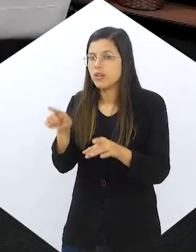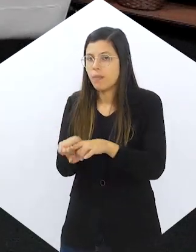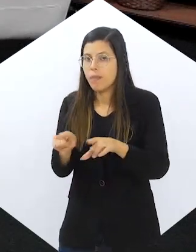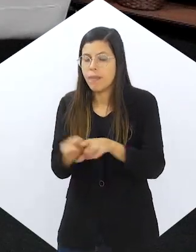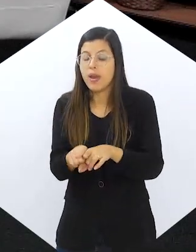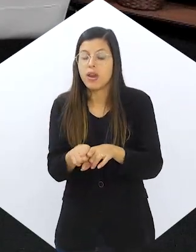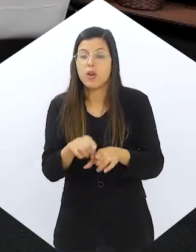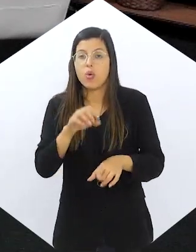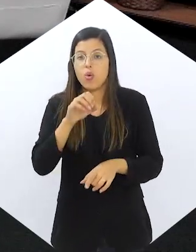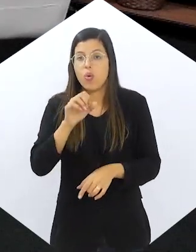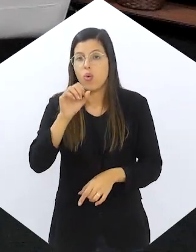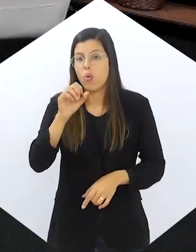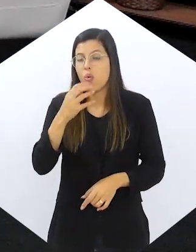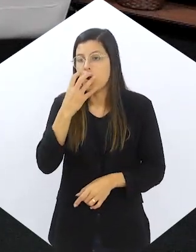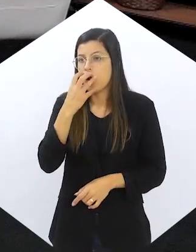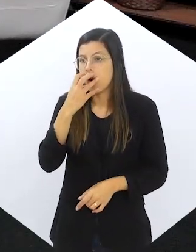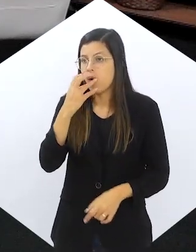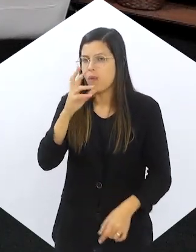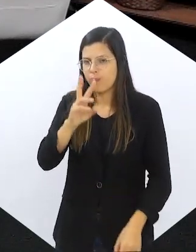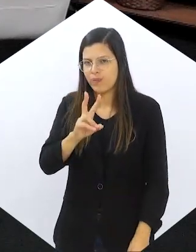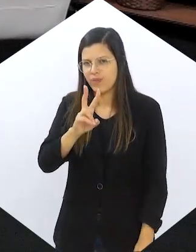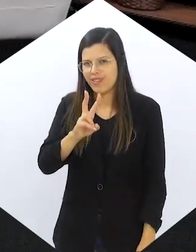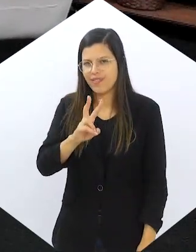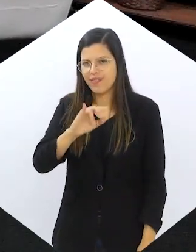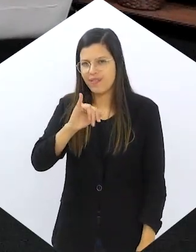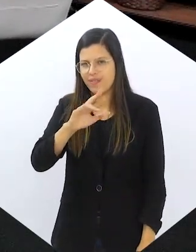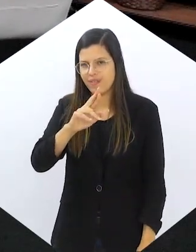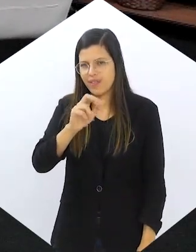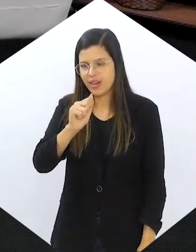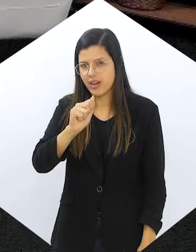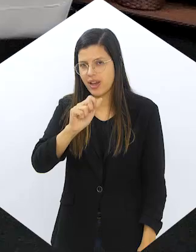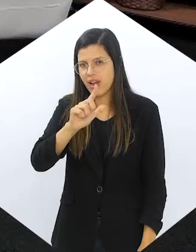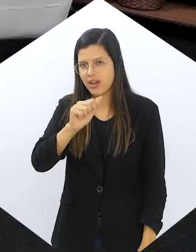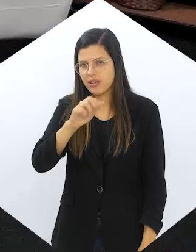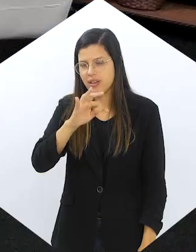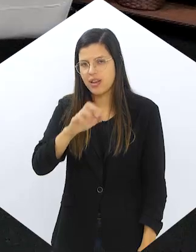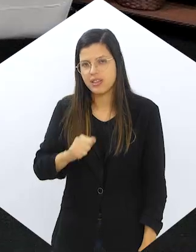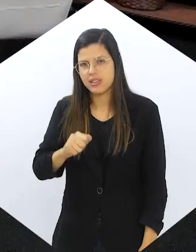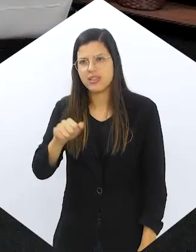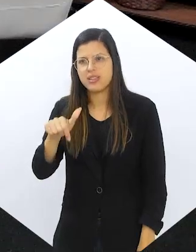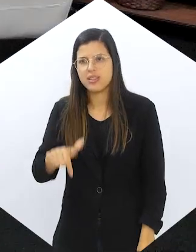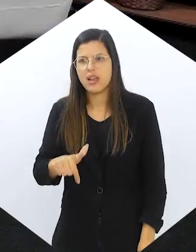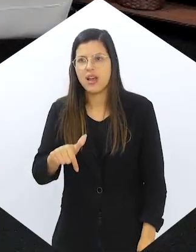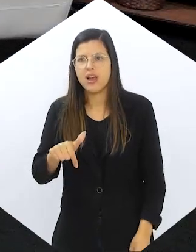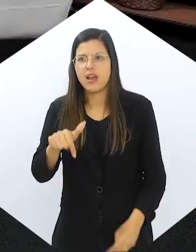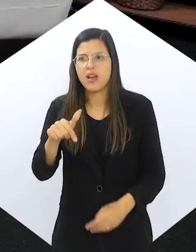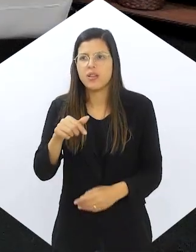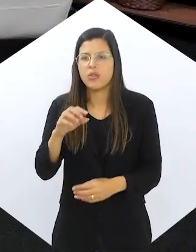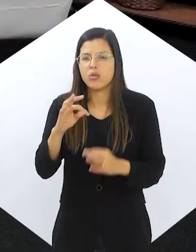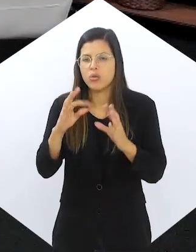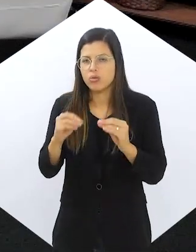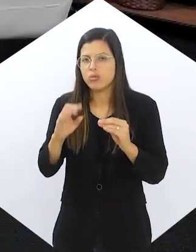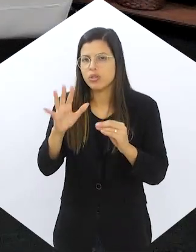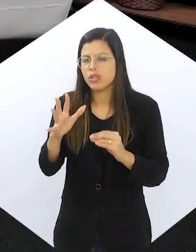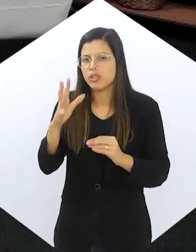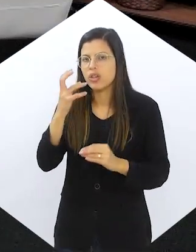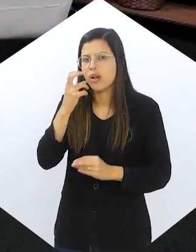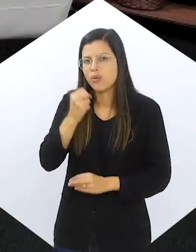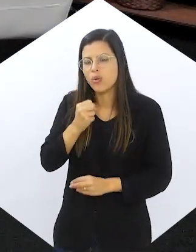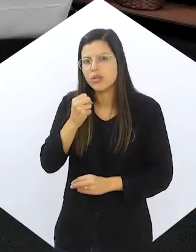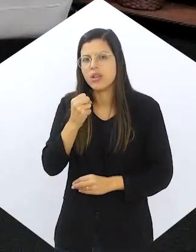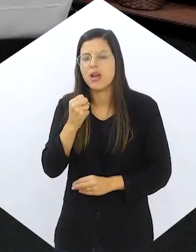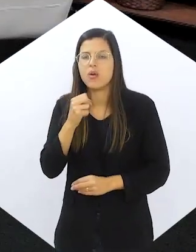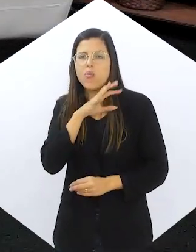é um excelente suporte emocional. Eles são... Todo mundo que adotou já um animal diz que o animal fica muito